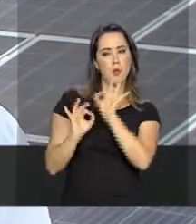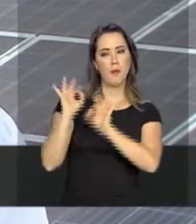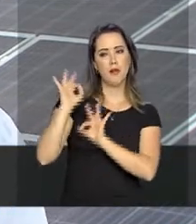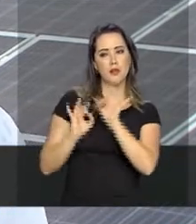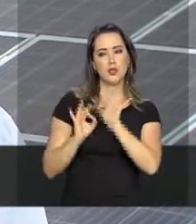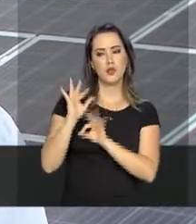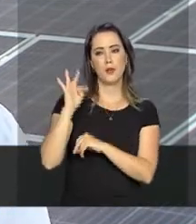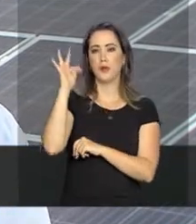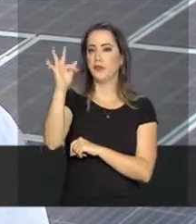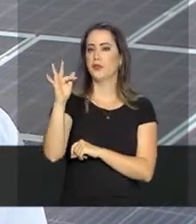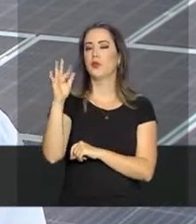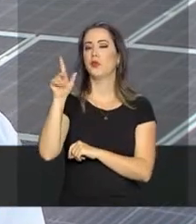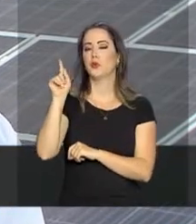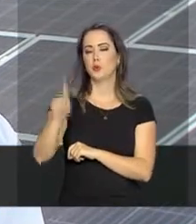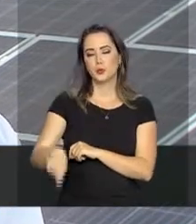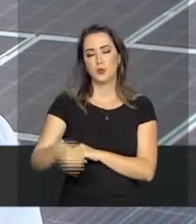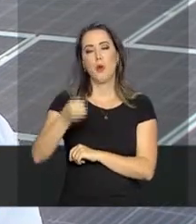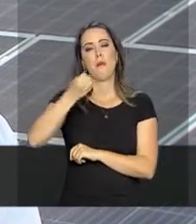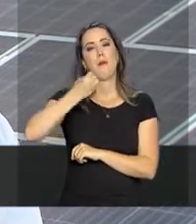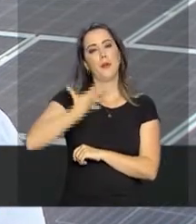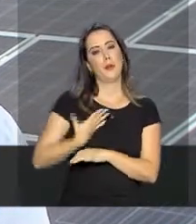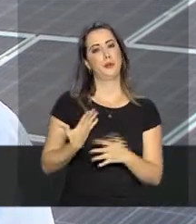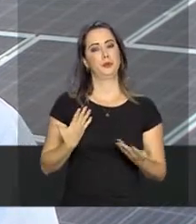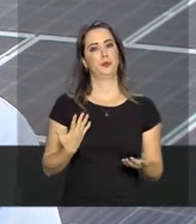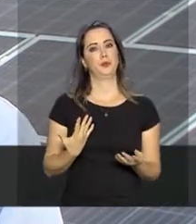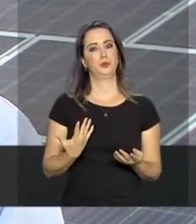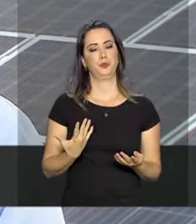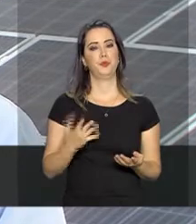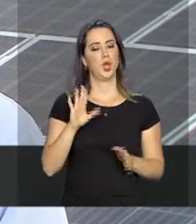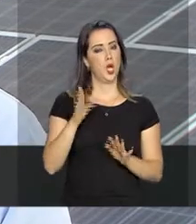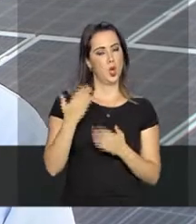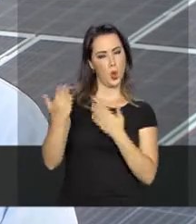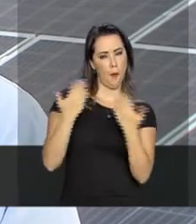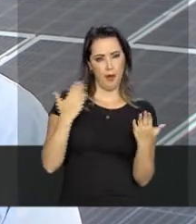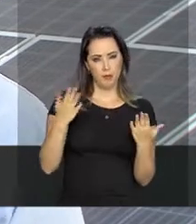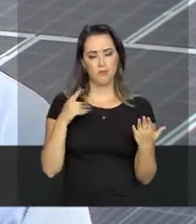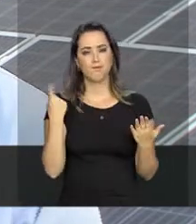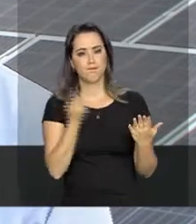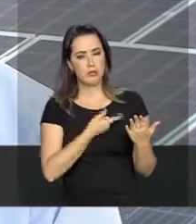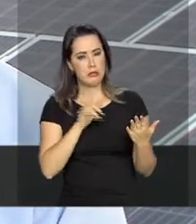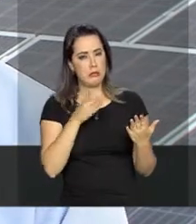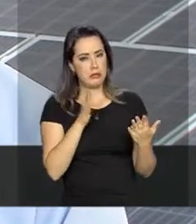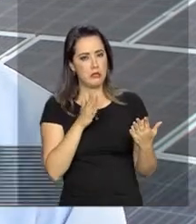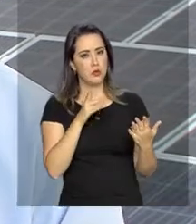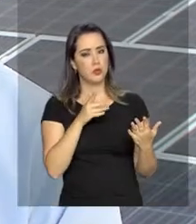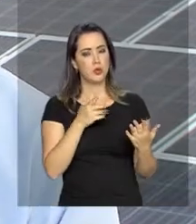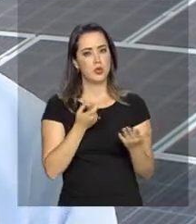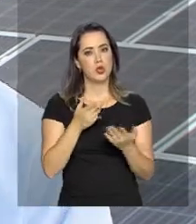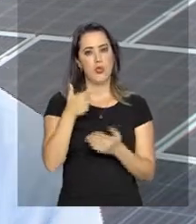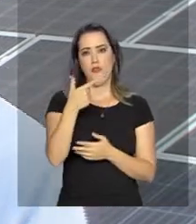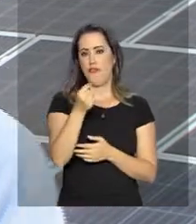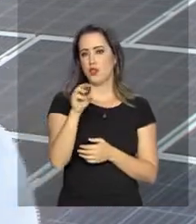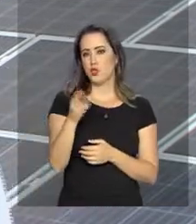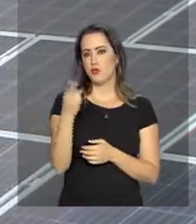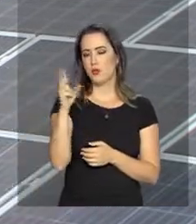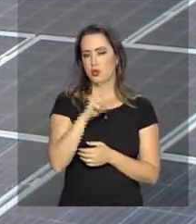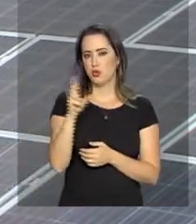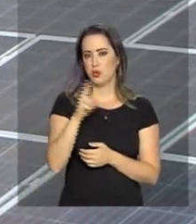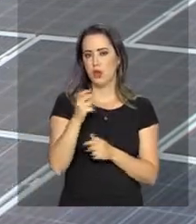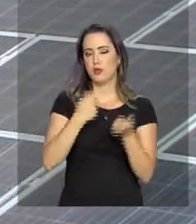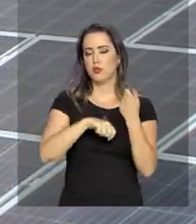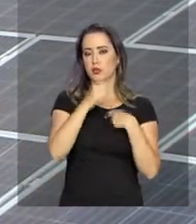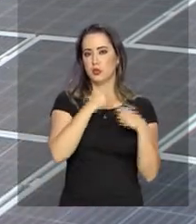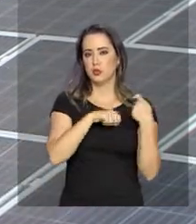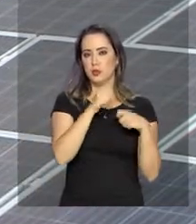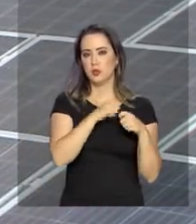resultados são bastante animadores vocês terem uma idéia a gente teria algo em torno de 20 milhões de reais de economia